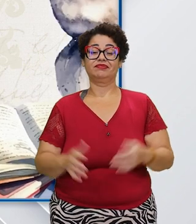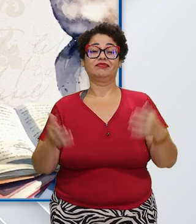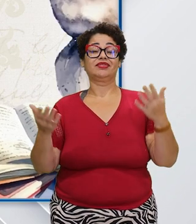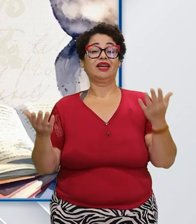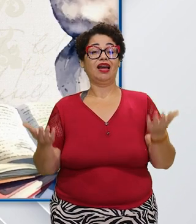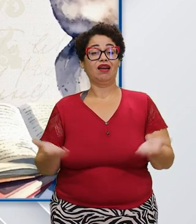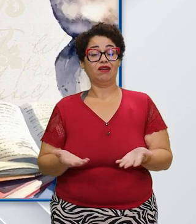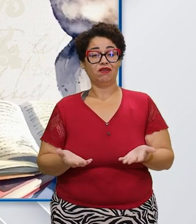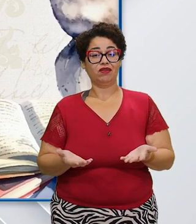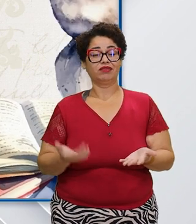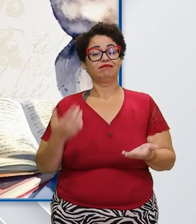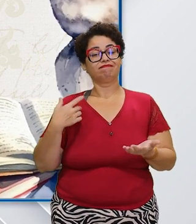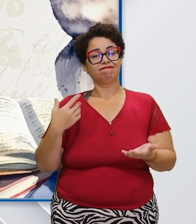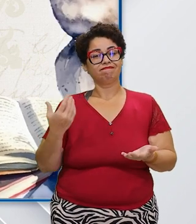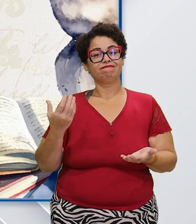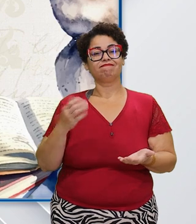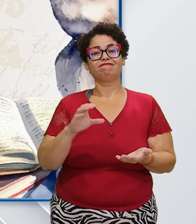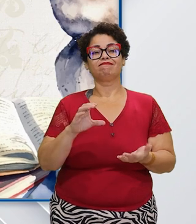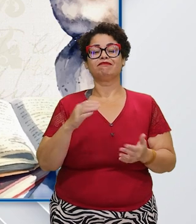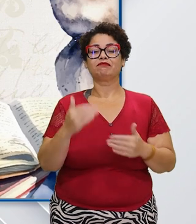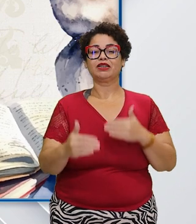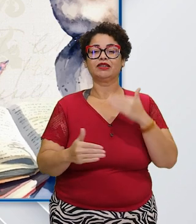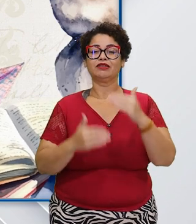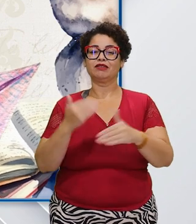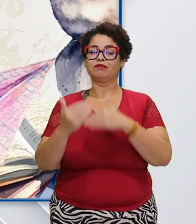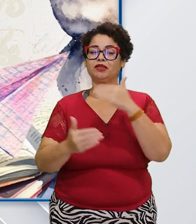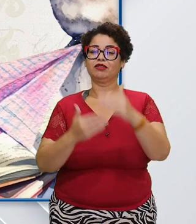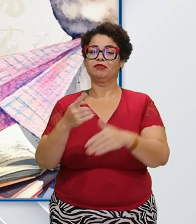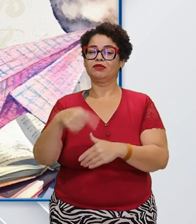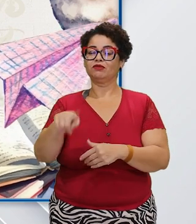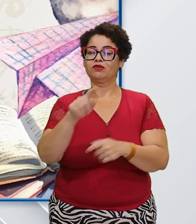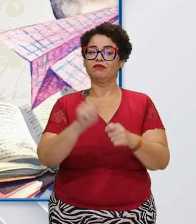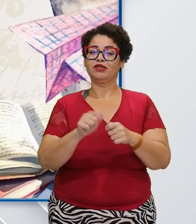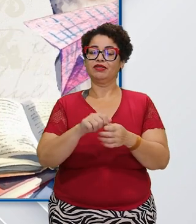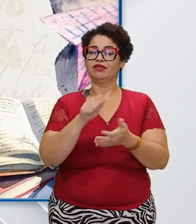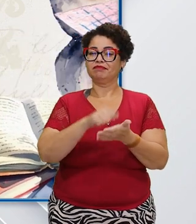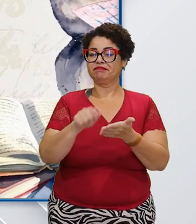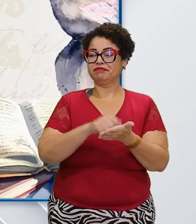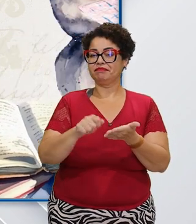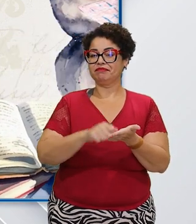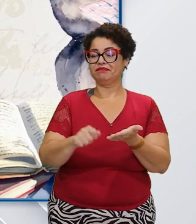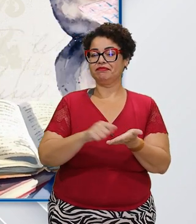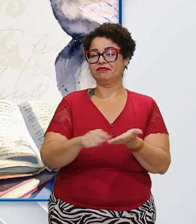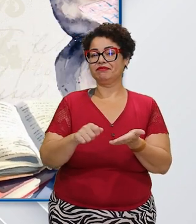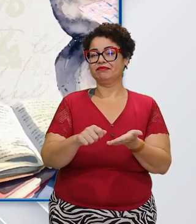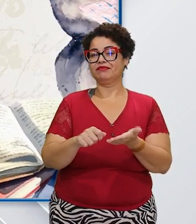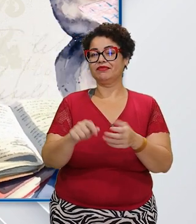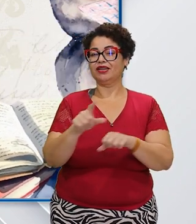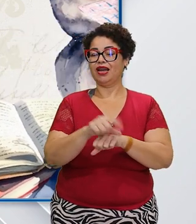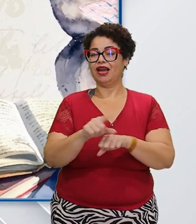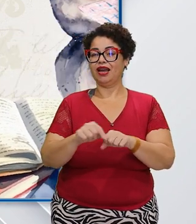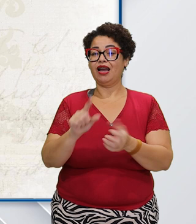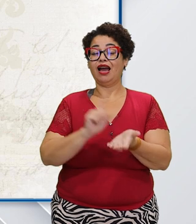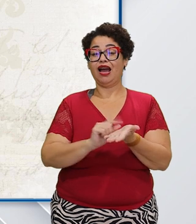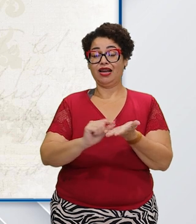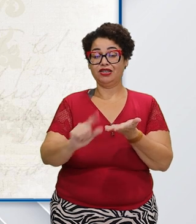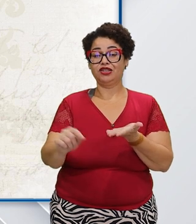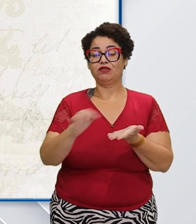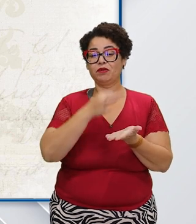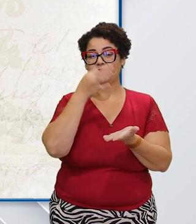pessoal agora eu trago para você um passo a passo para a produção de um artigo de